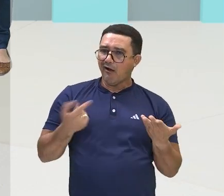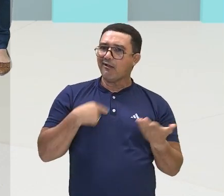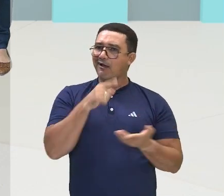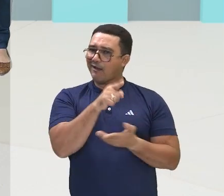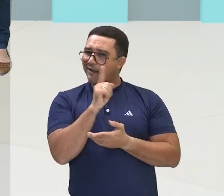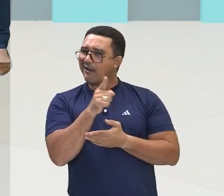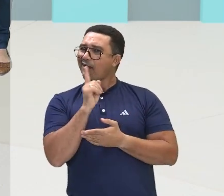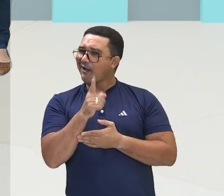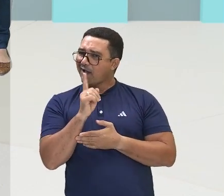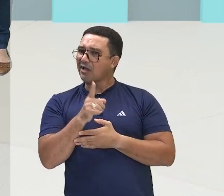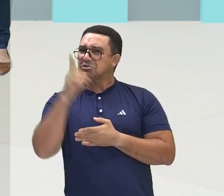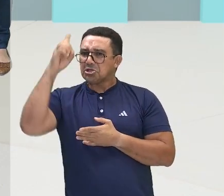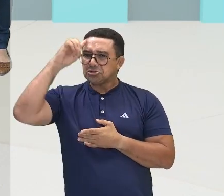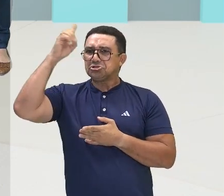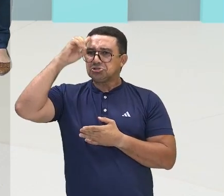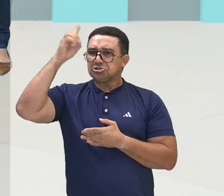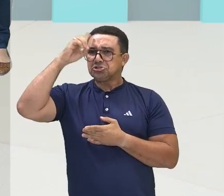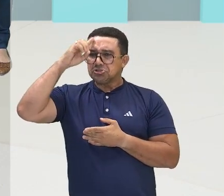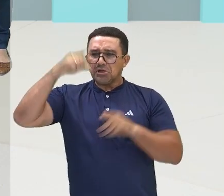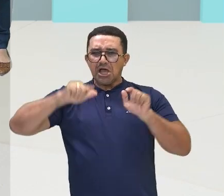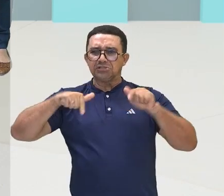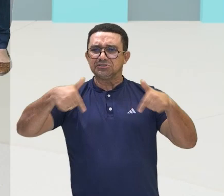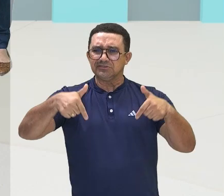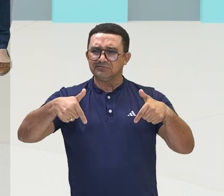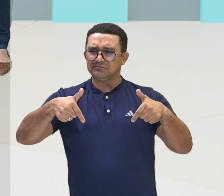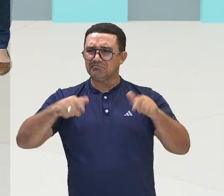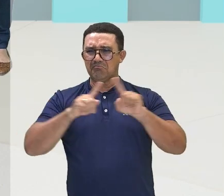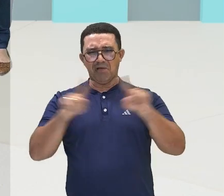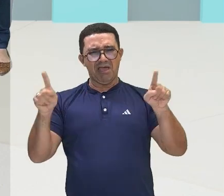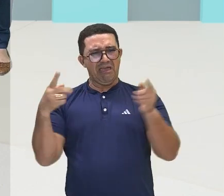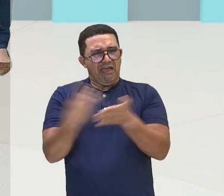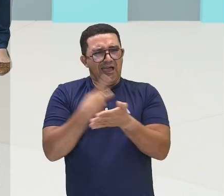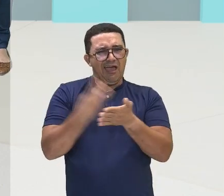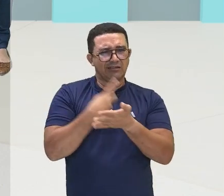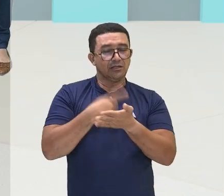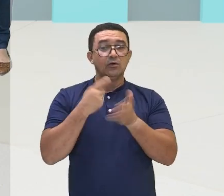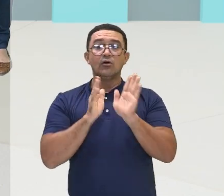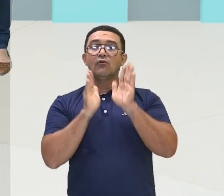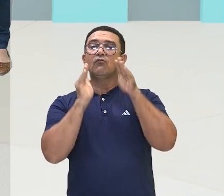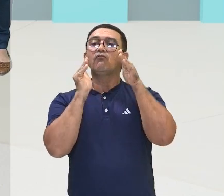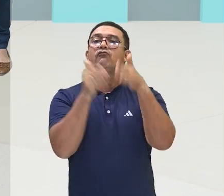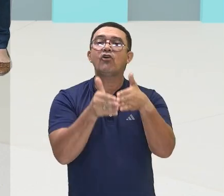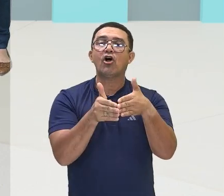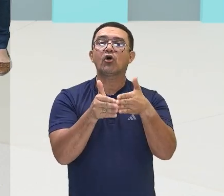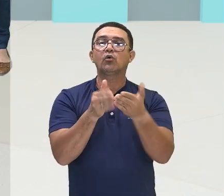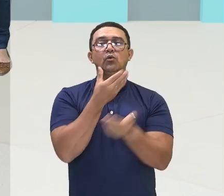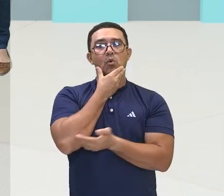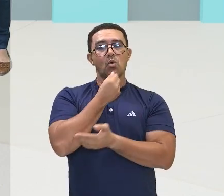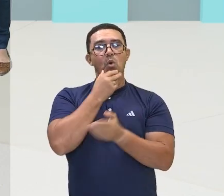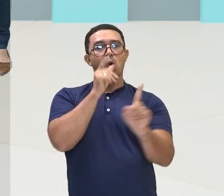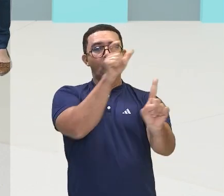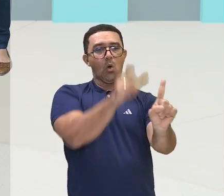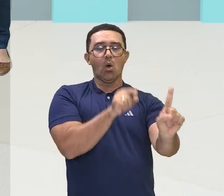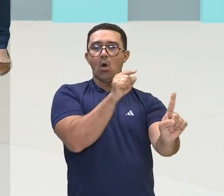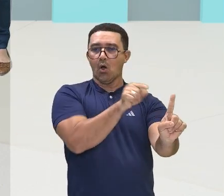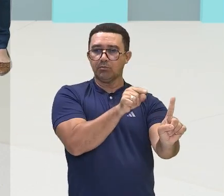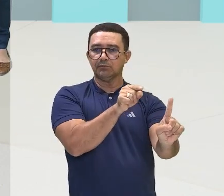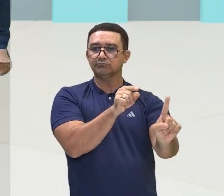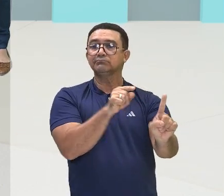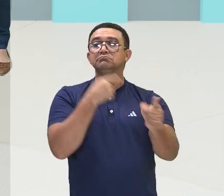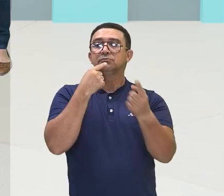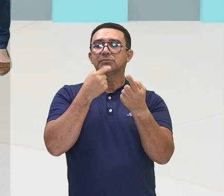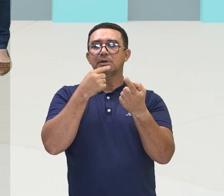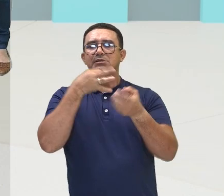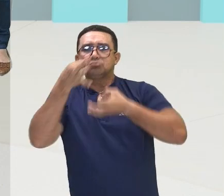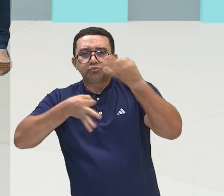aqui, não sei não. Então eu vou ter esse enfoque no homem, mas justamente para fazer a crítica, não é? Nós vamos olhar a realidade de